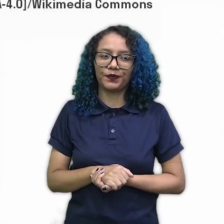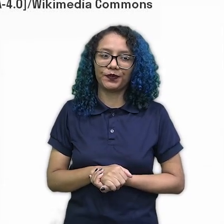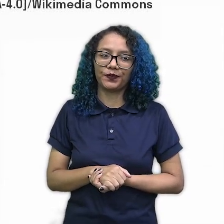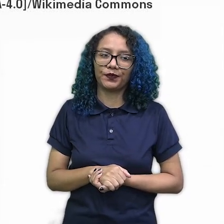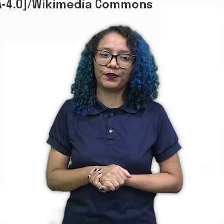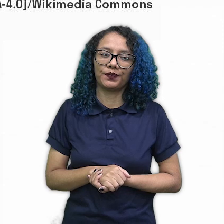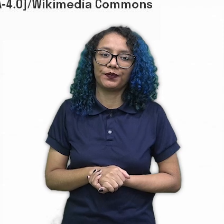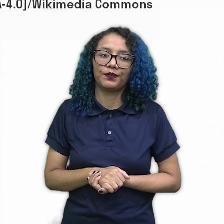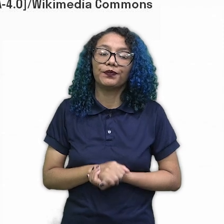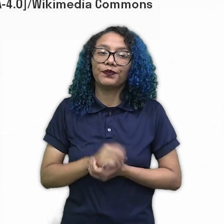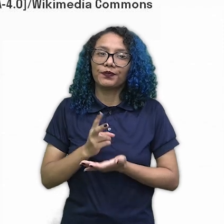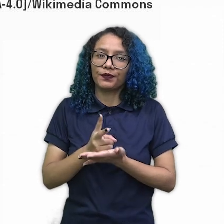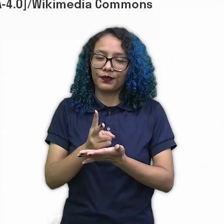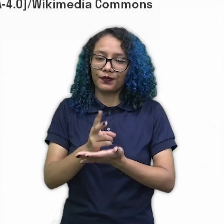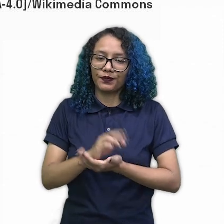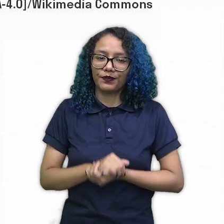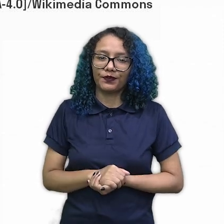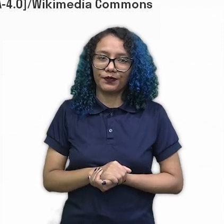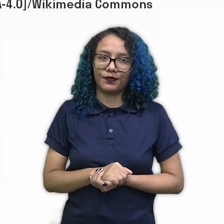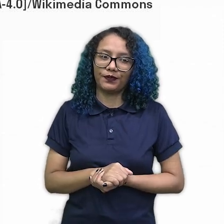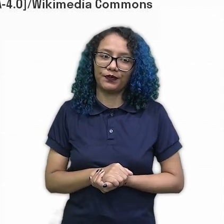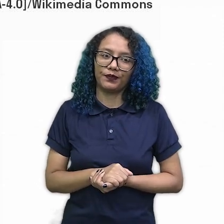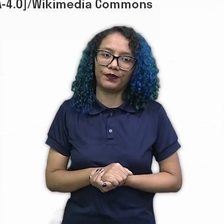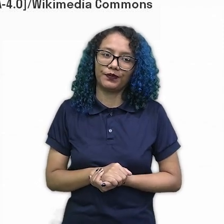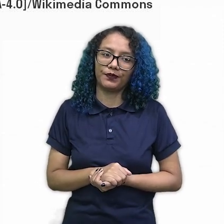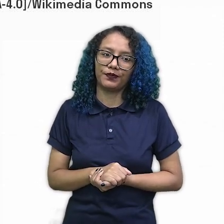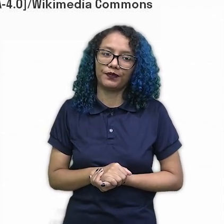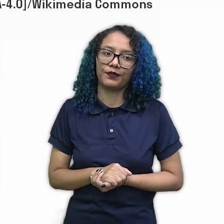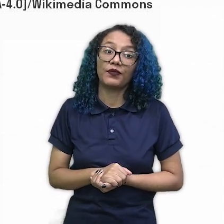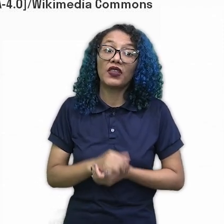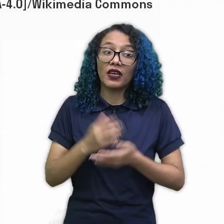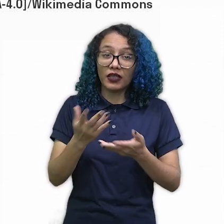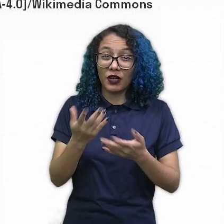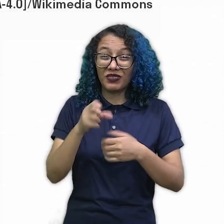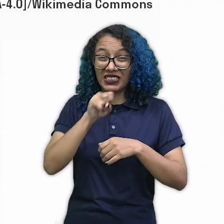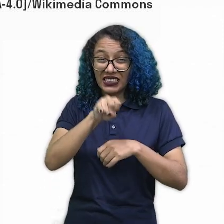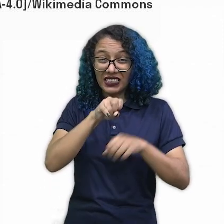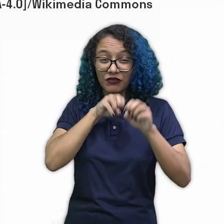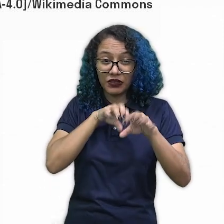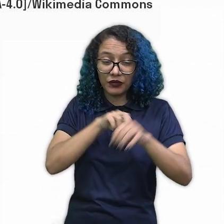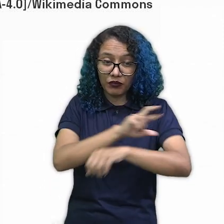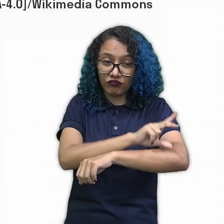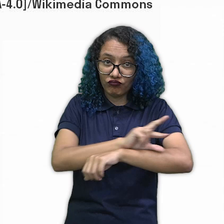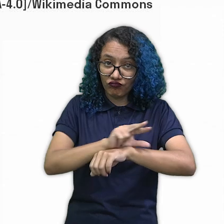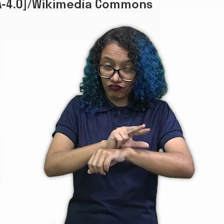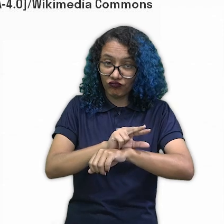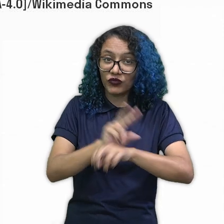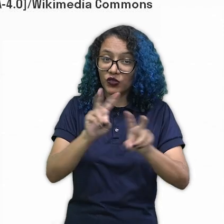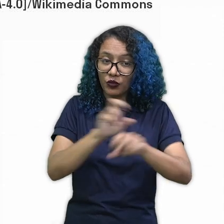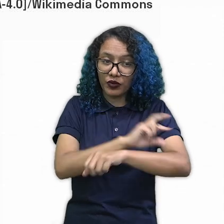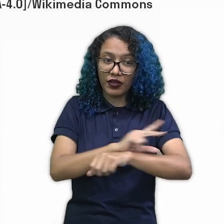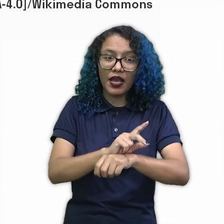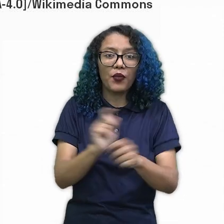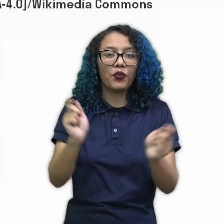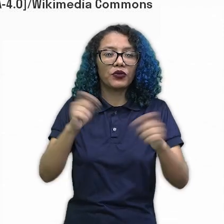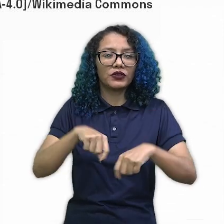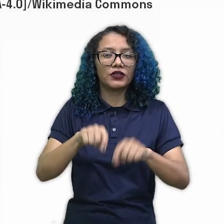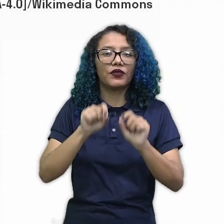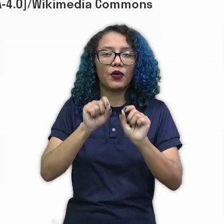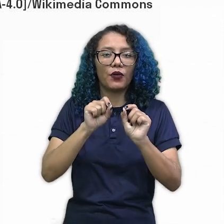Então, o letramento racial então, pode tornar a sociedade apta a reconhecer